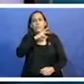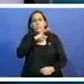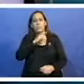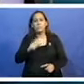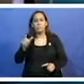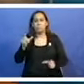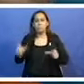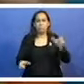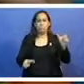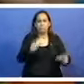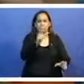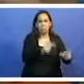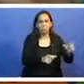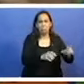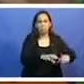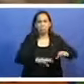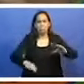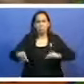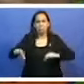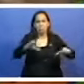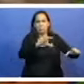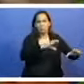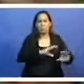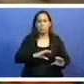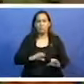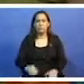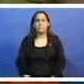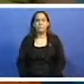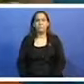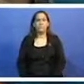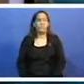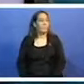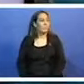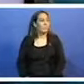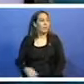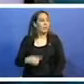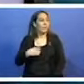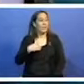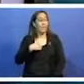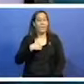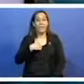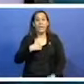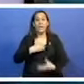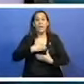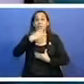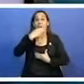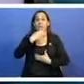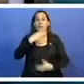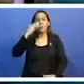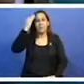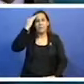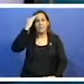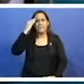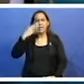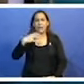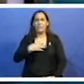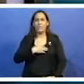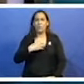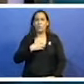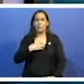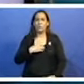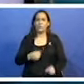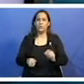vai dar certo? Vamos ver. Continuando. E pensava numa maneira de fazer uma